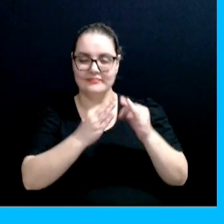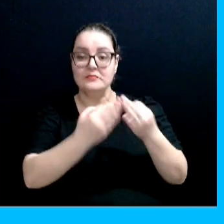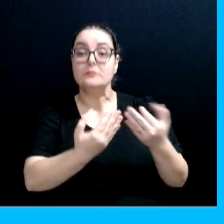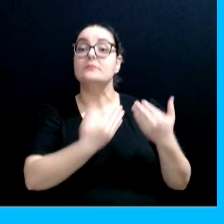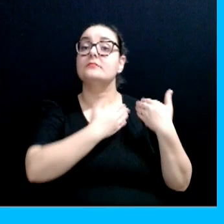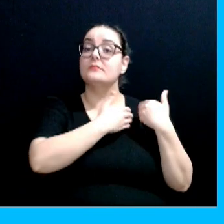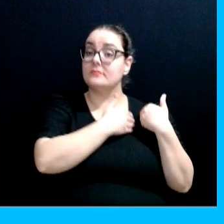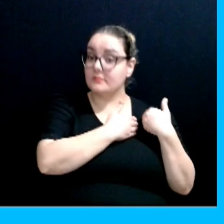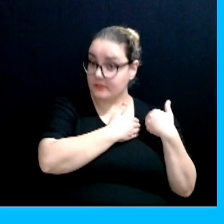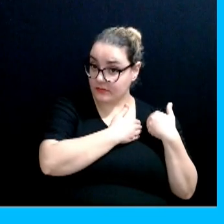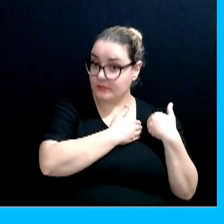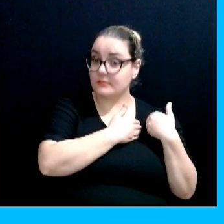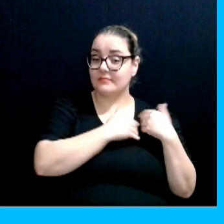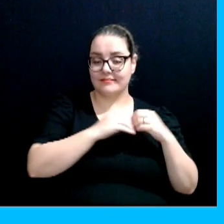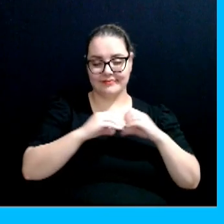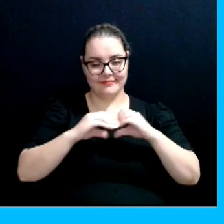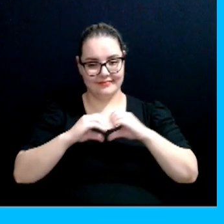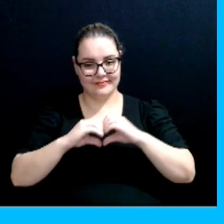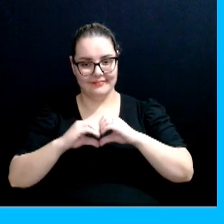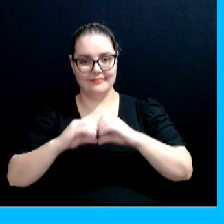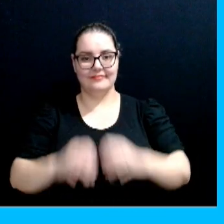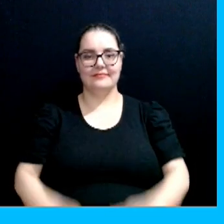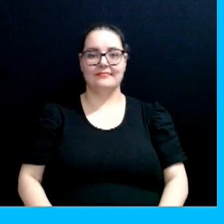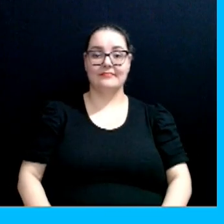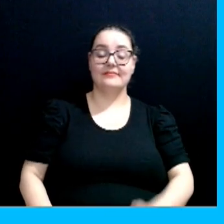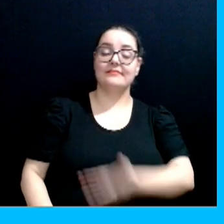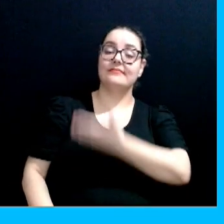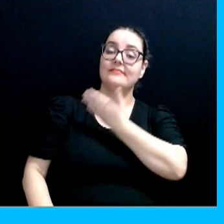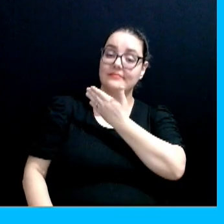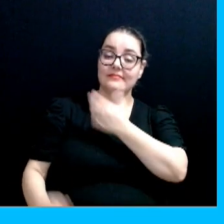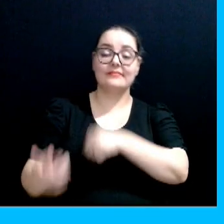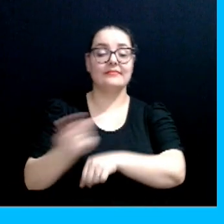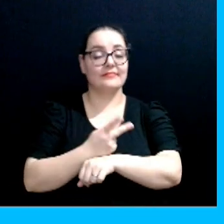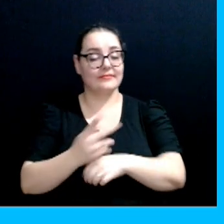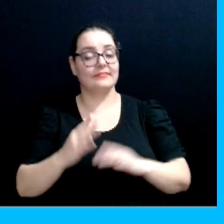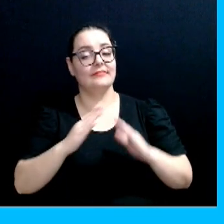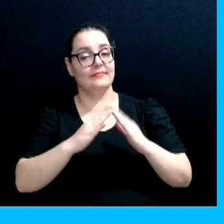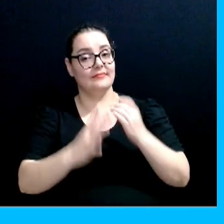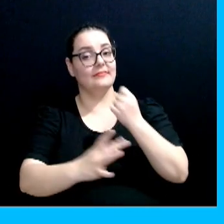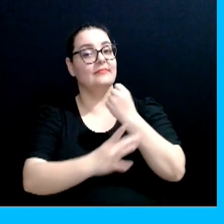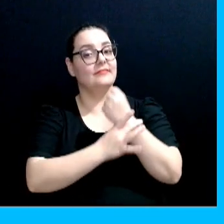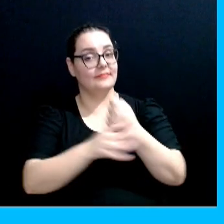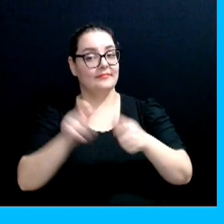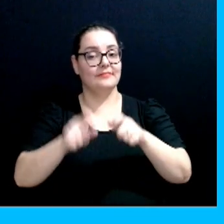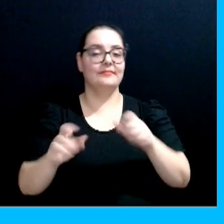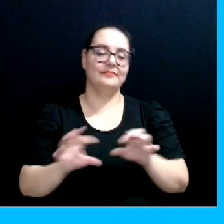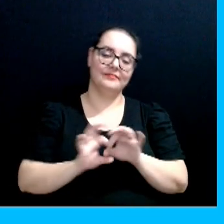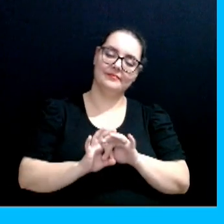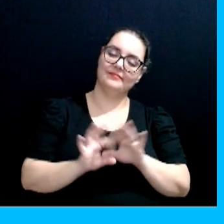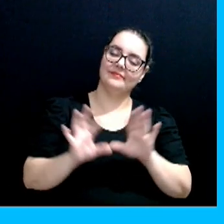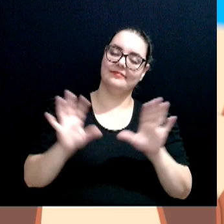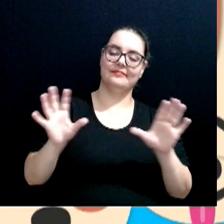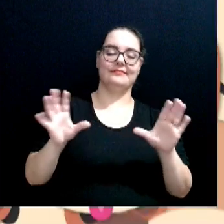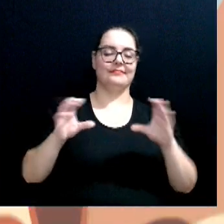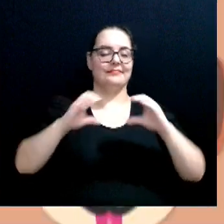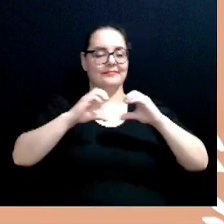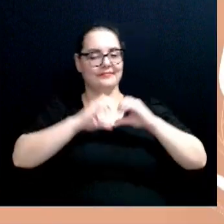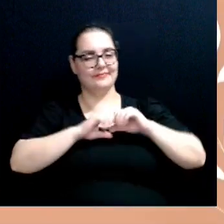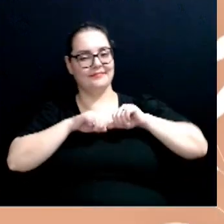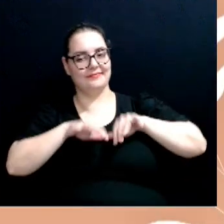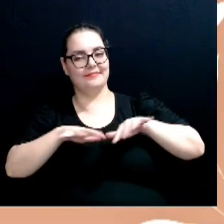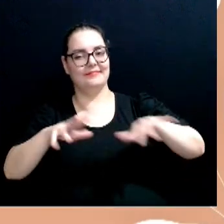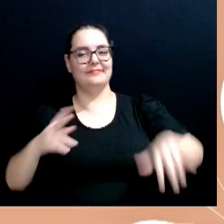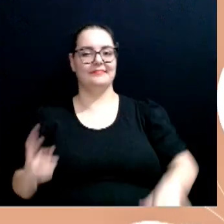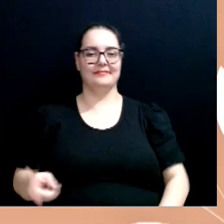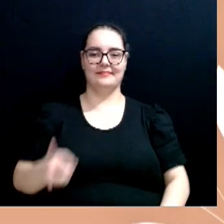e amorosa. Ele procura um lar seguro e pessoas dispostas a amá-lo por toda a vida.